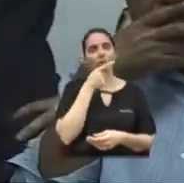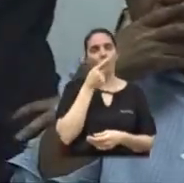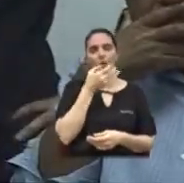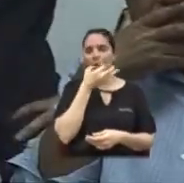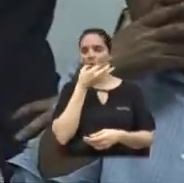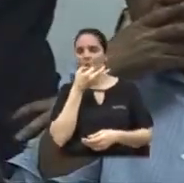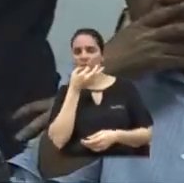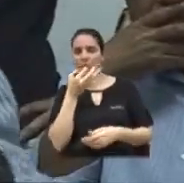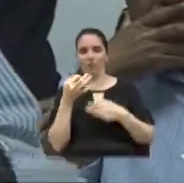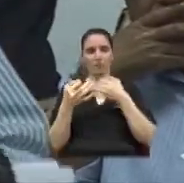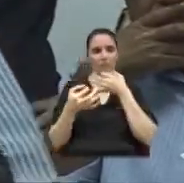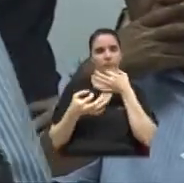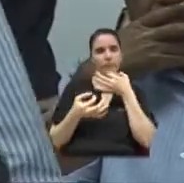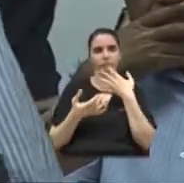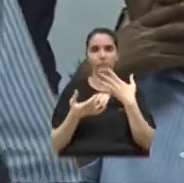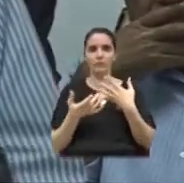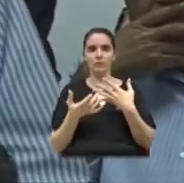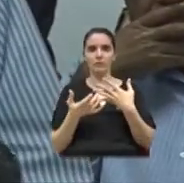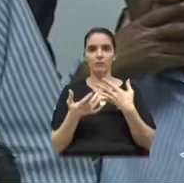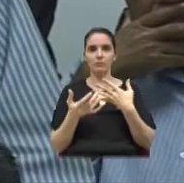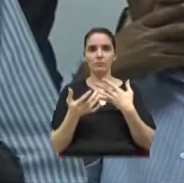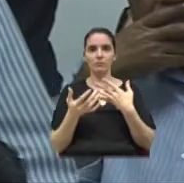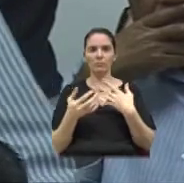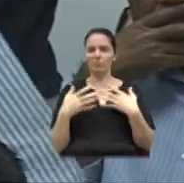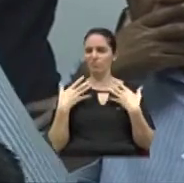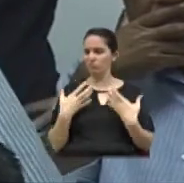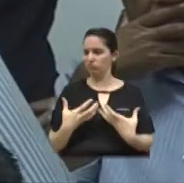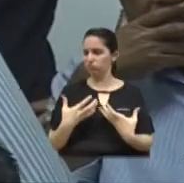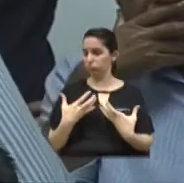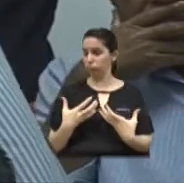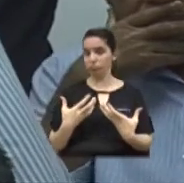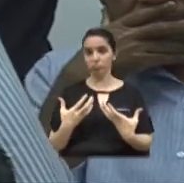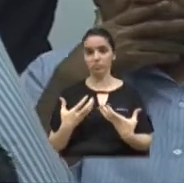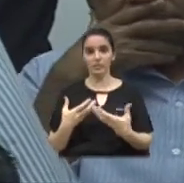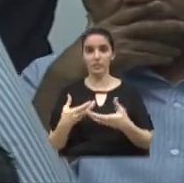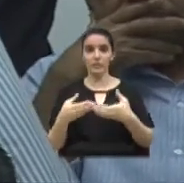Então, cansa, senhor presidente, cansa.